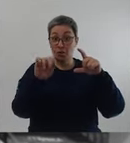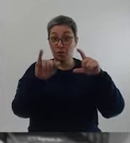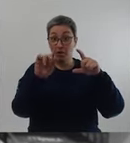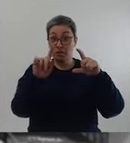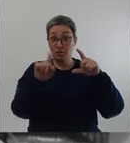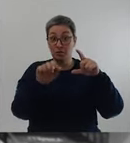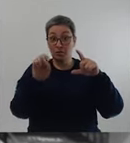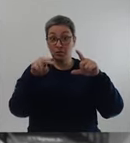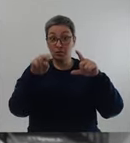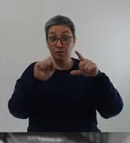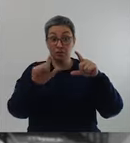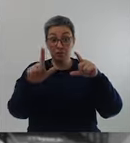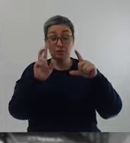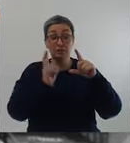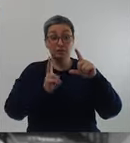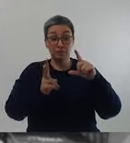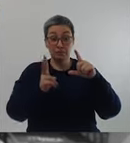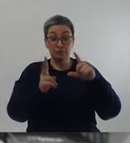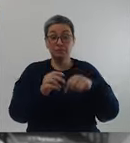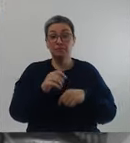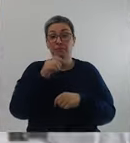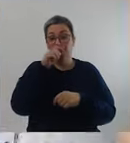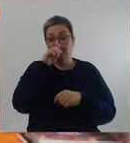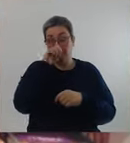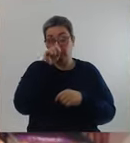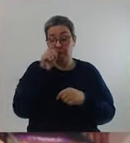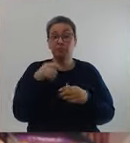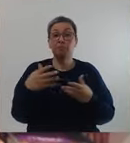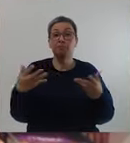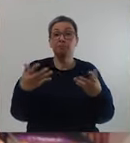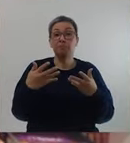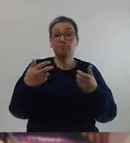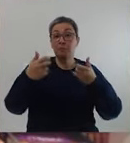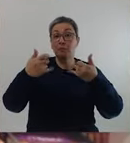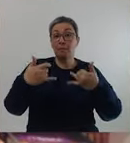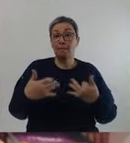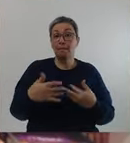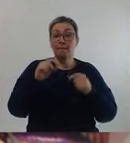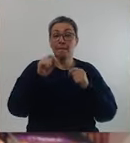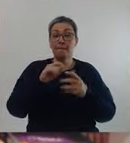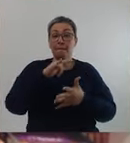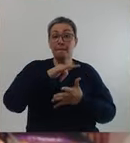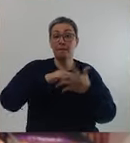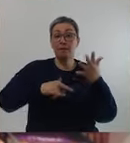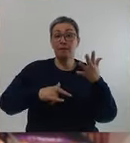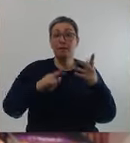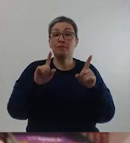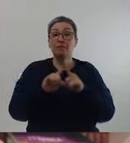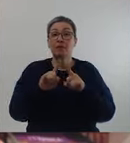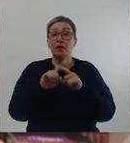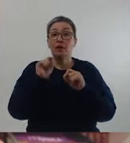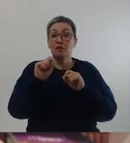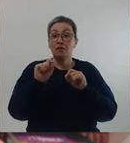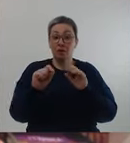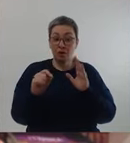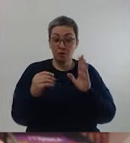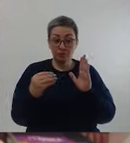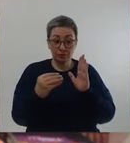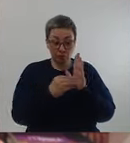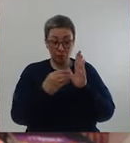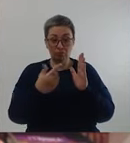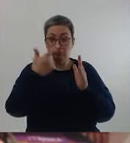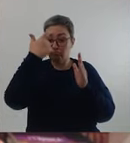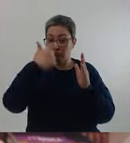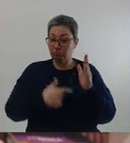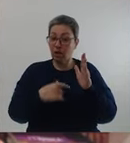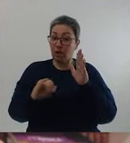horizontal, tá? Sempre na horizontal. Hoje nós vamos falar dos documentos que nos